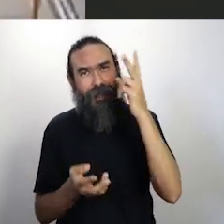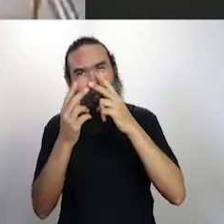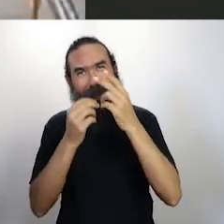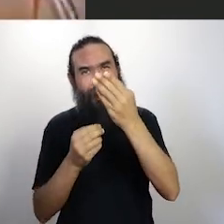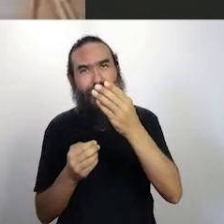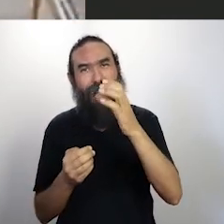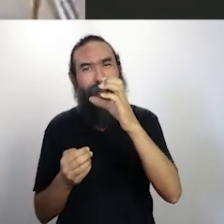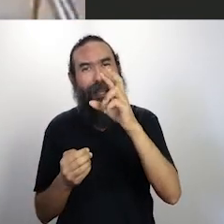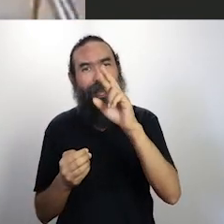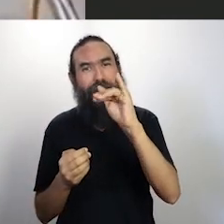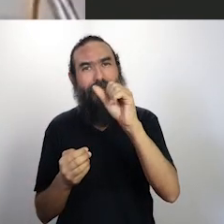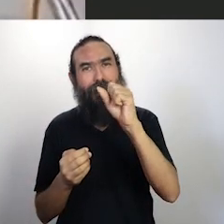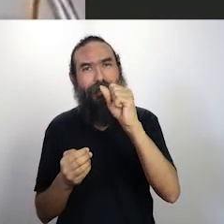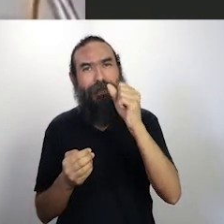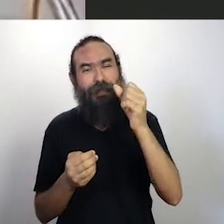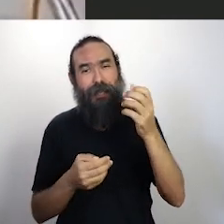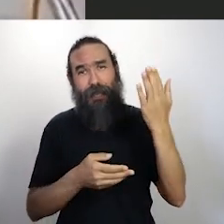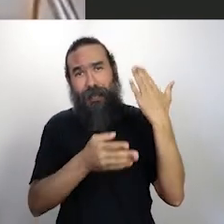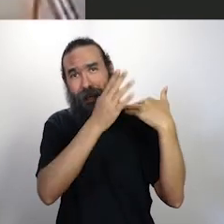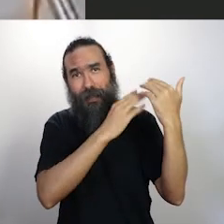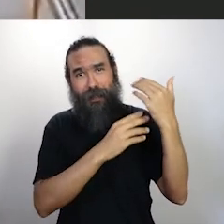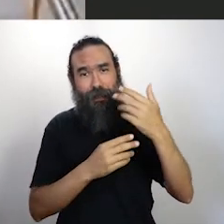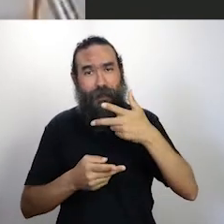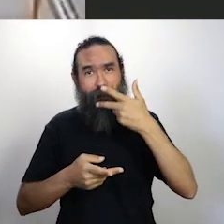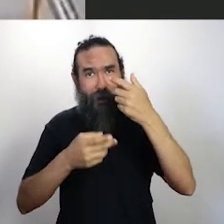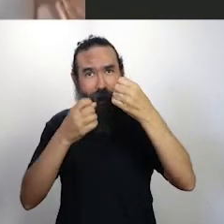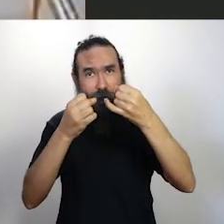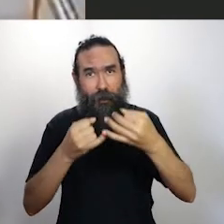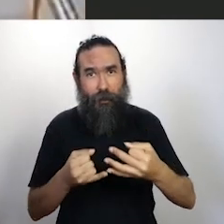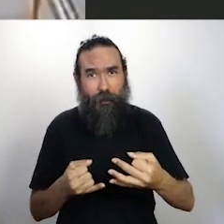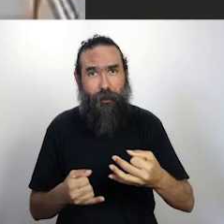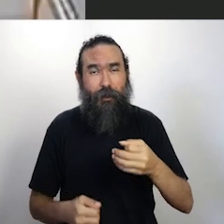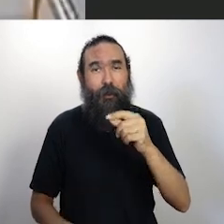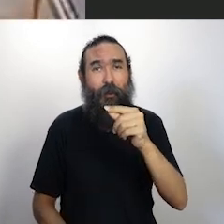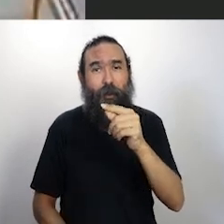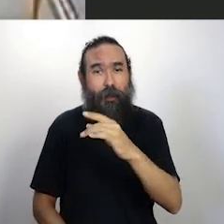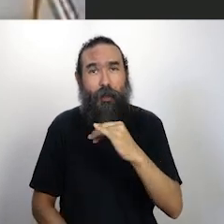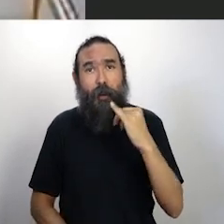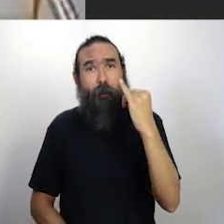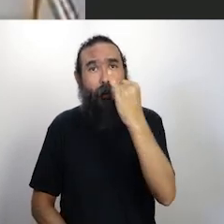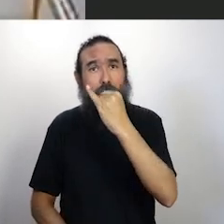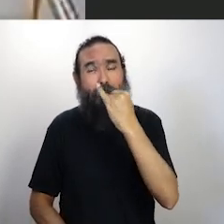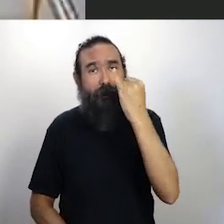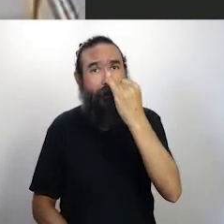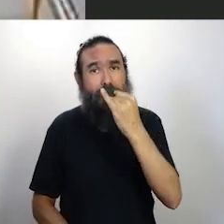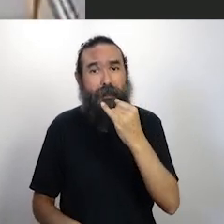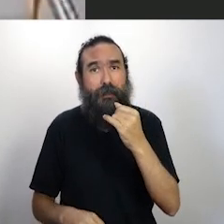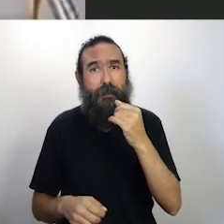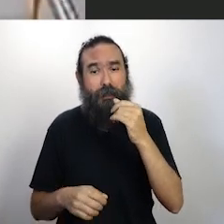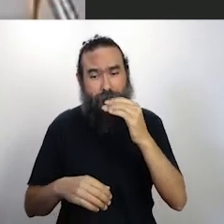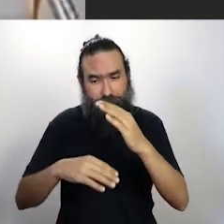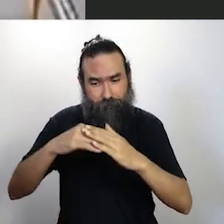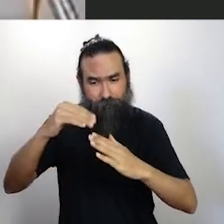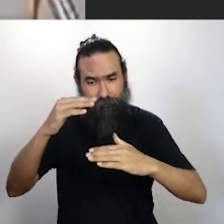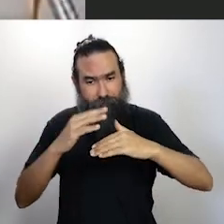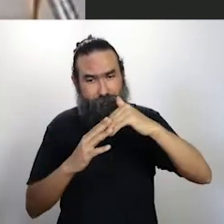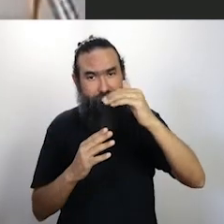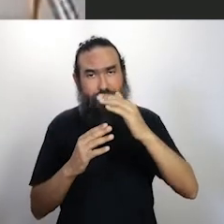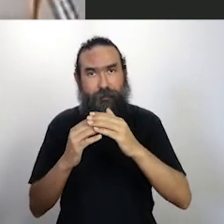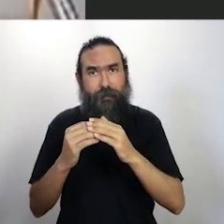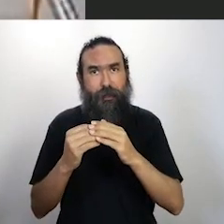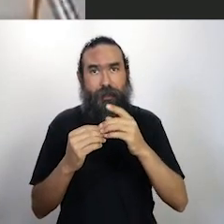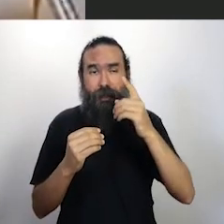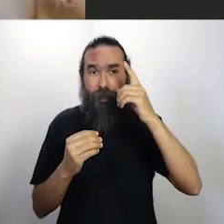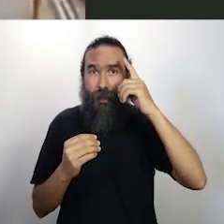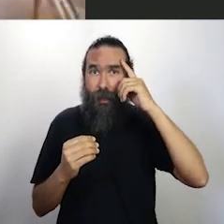não tô traduzindo não Cris mas só tô dizendo que ele é muito importante porque é uma construção dialógica e que ela supera e